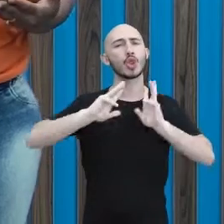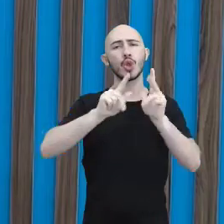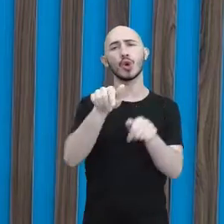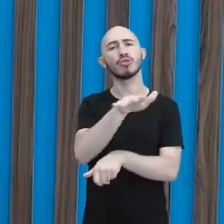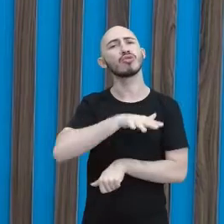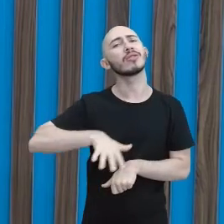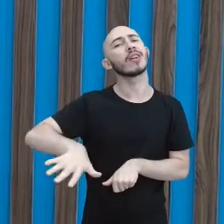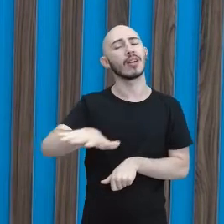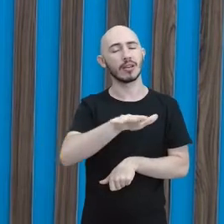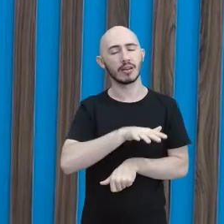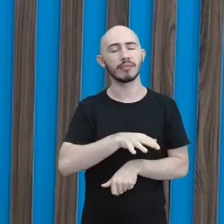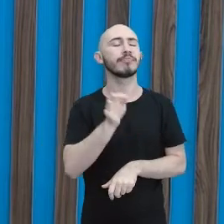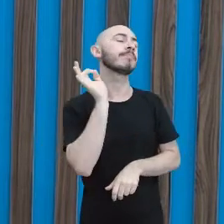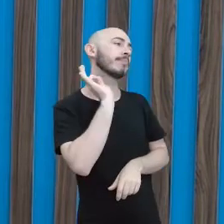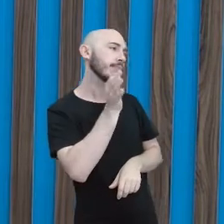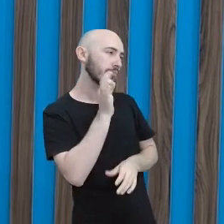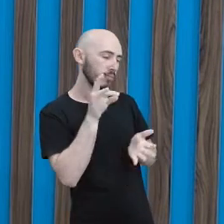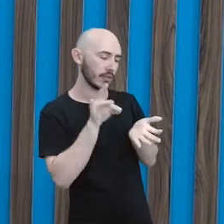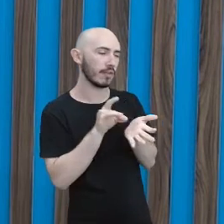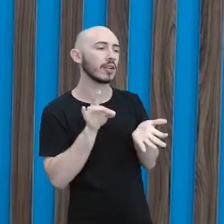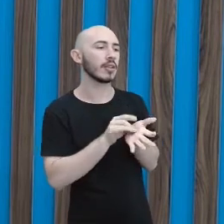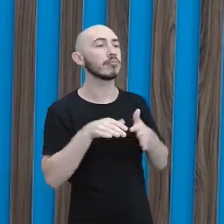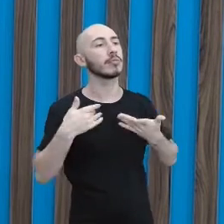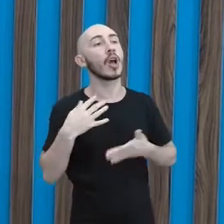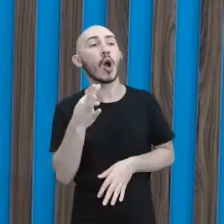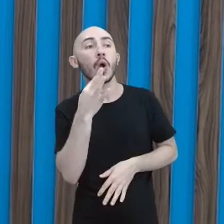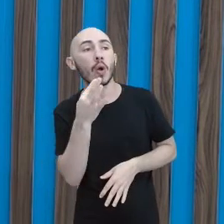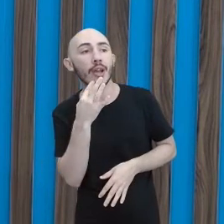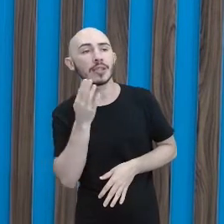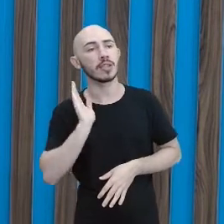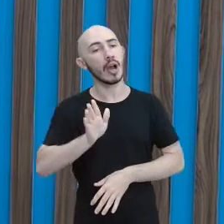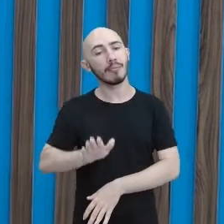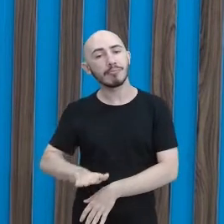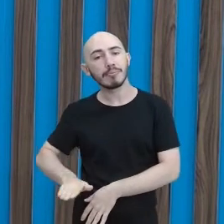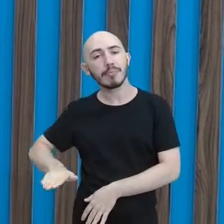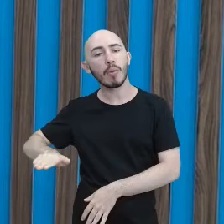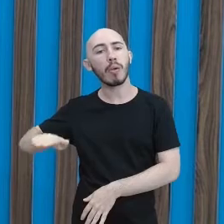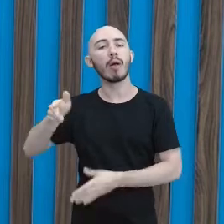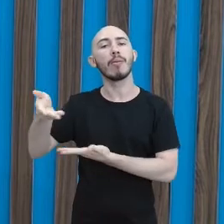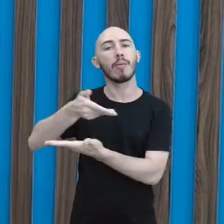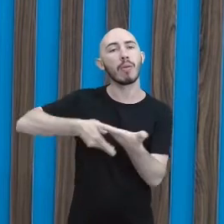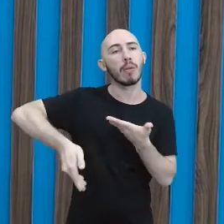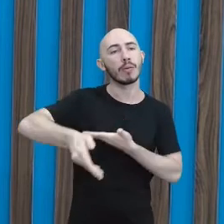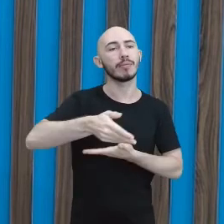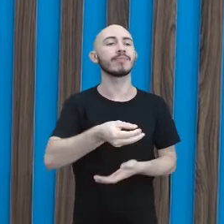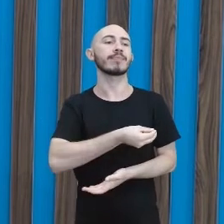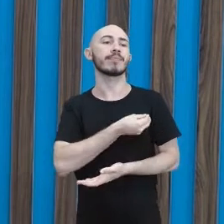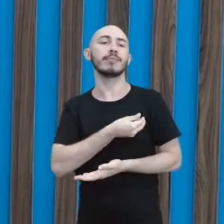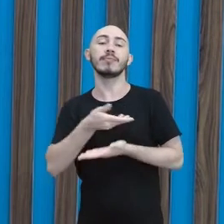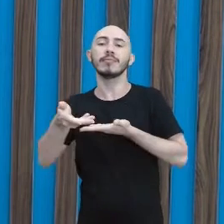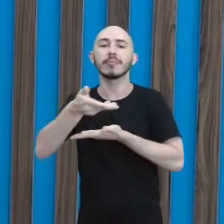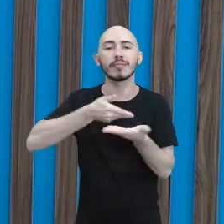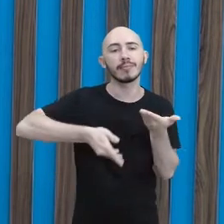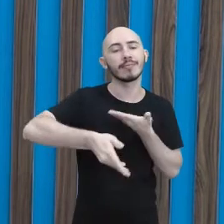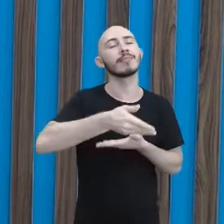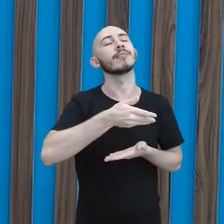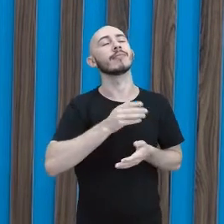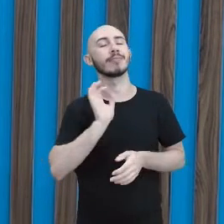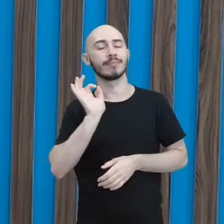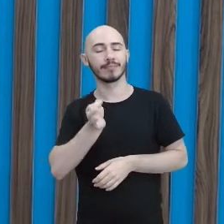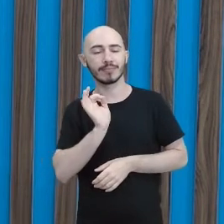Eles são contemplados, não é isso, professora Rosângela? Vão estar conhecendo desde cedo, como a palavra volta a dizer, conviver. Eles vão